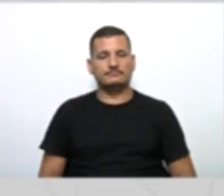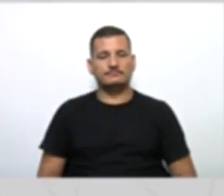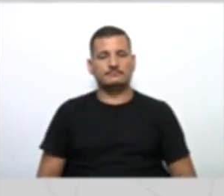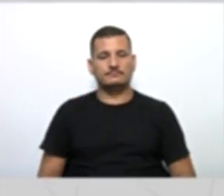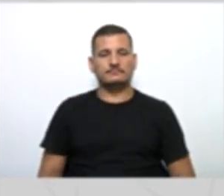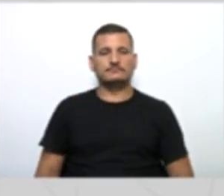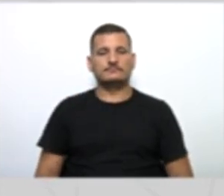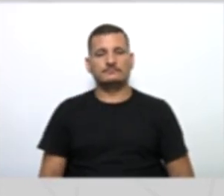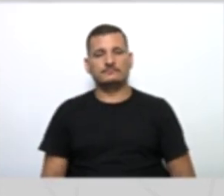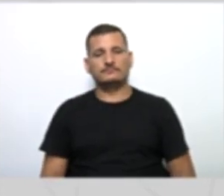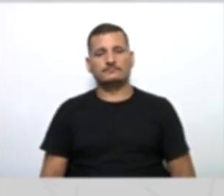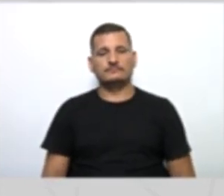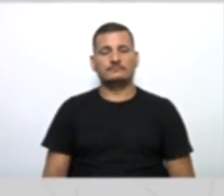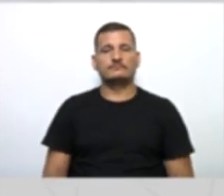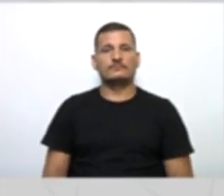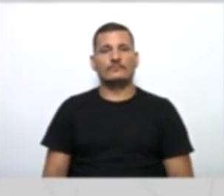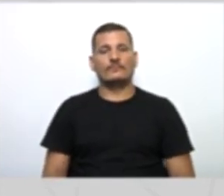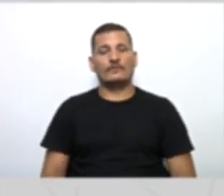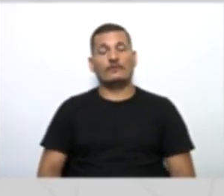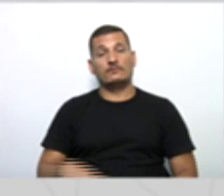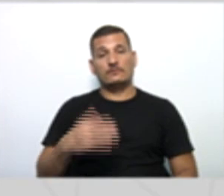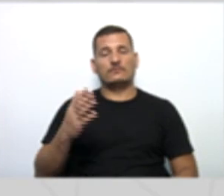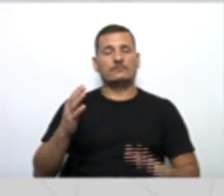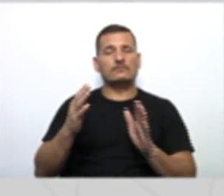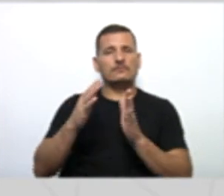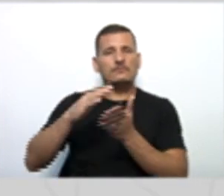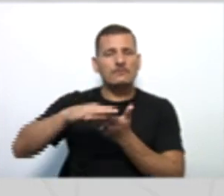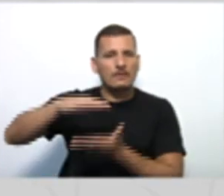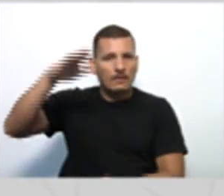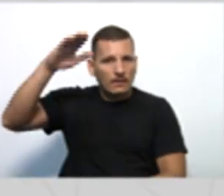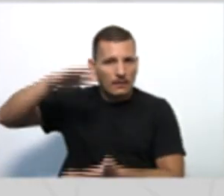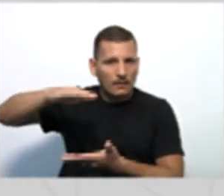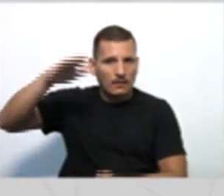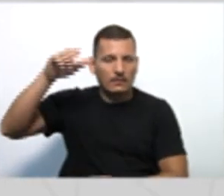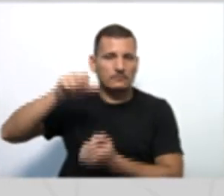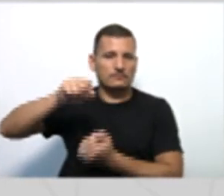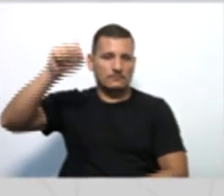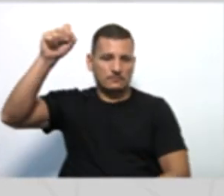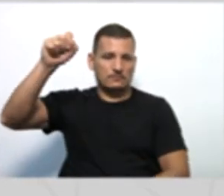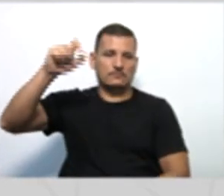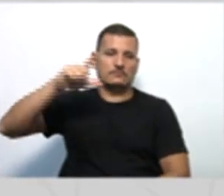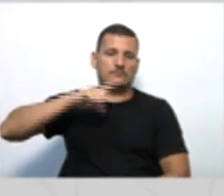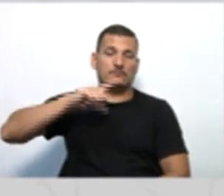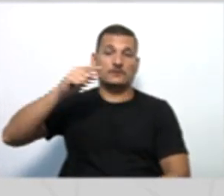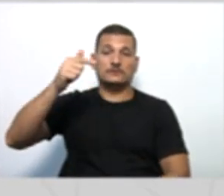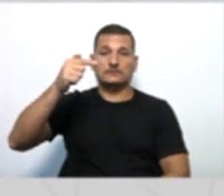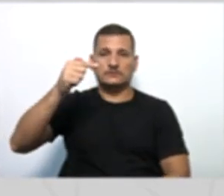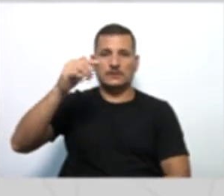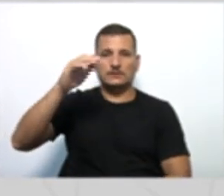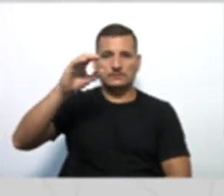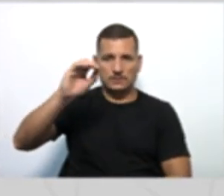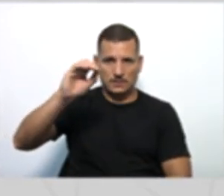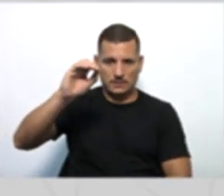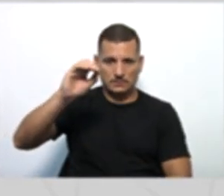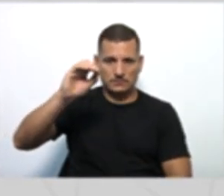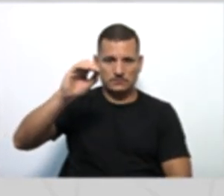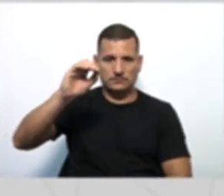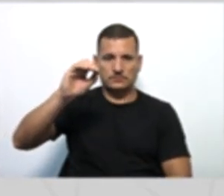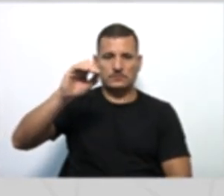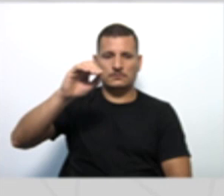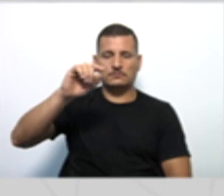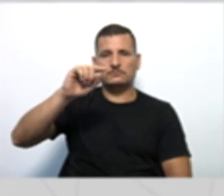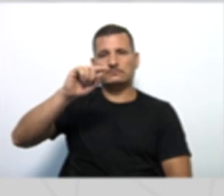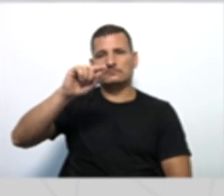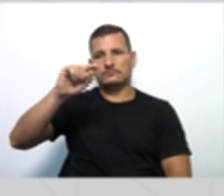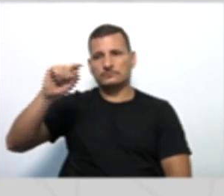tenho basicamente como medidas os banners 70 por 1,20, 1 por 1,20,